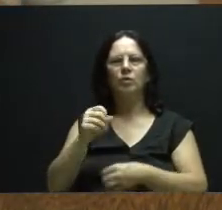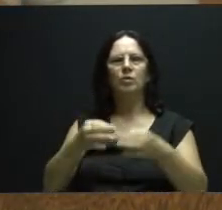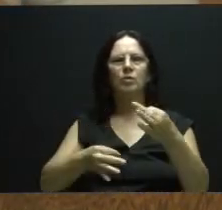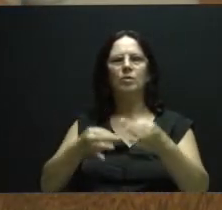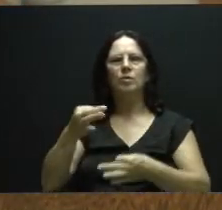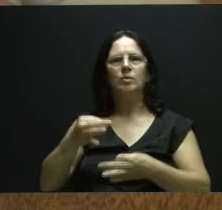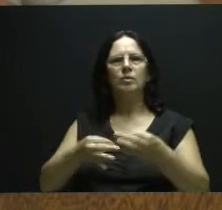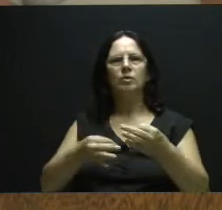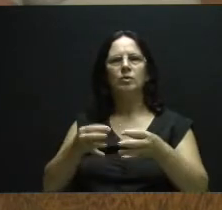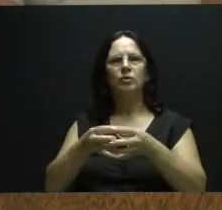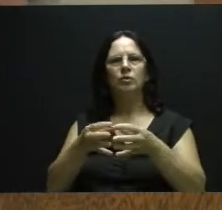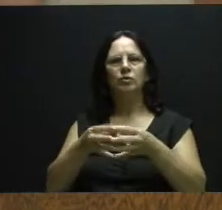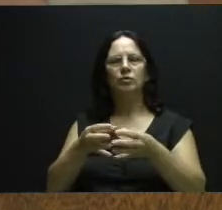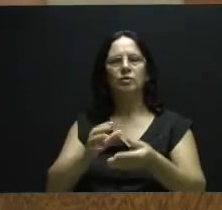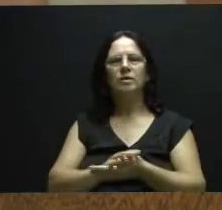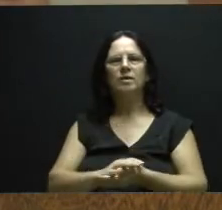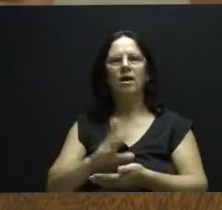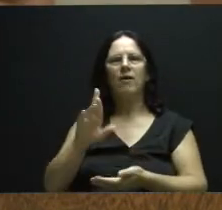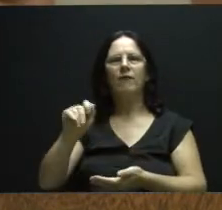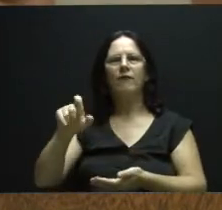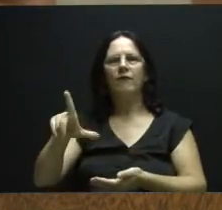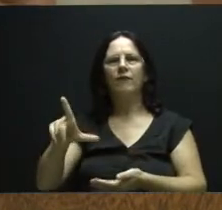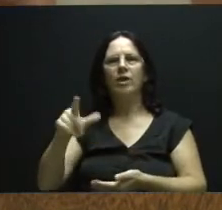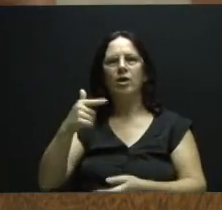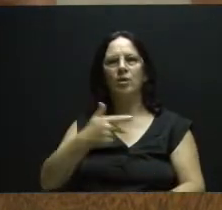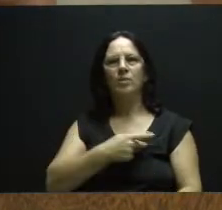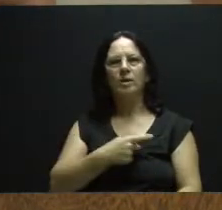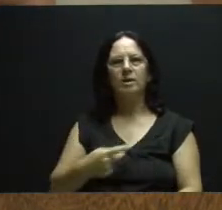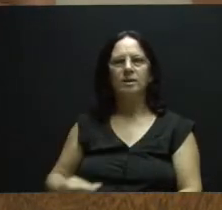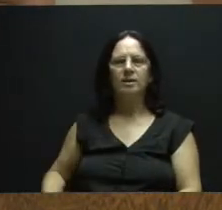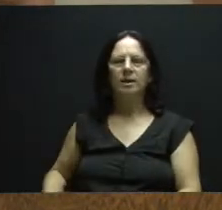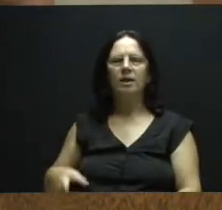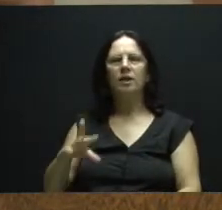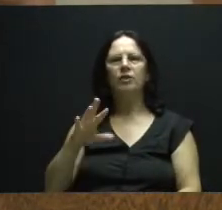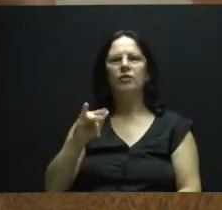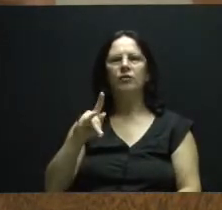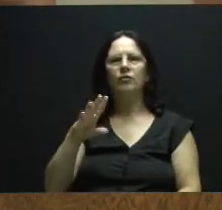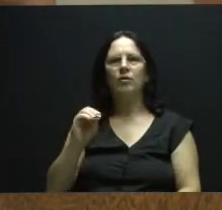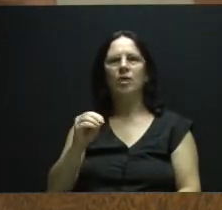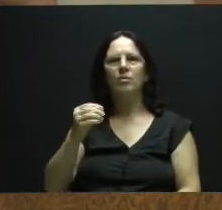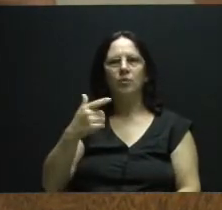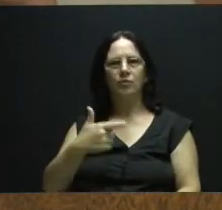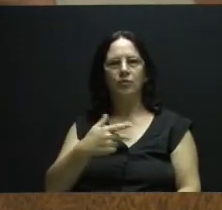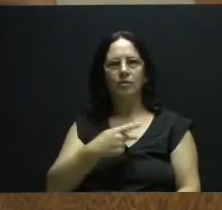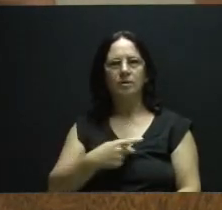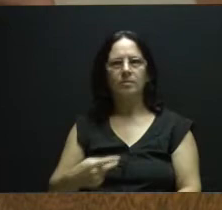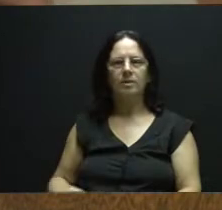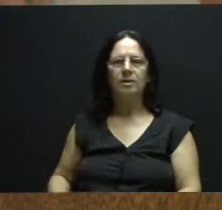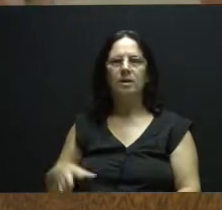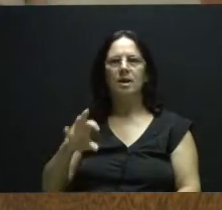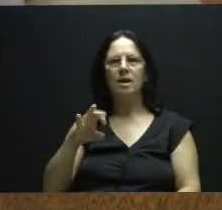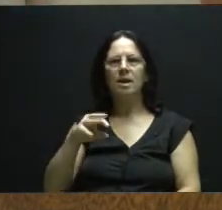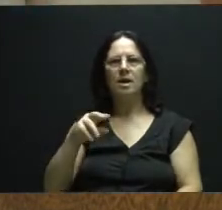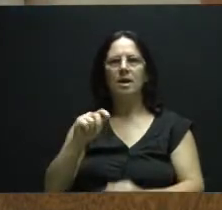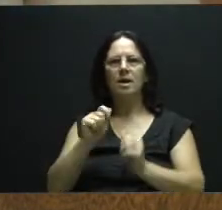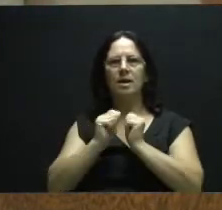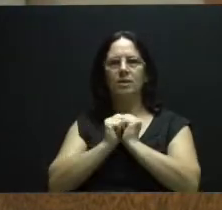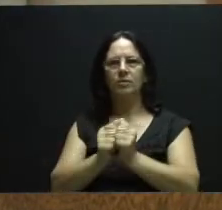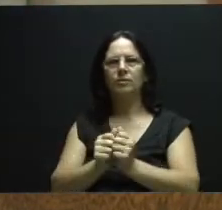justiça e redação a fael de souza vilar presidente fábio alves moreira vice-presidente érica verçosa